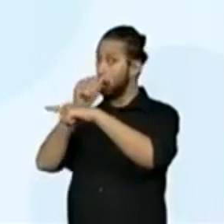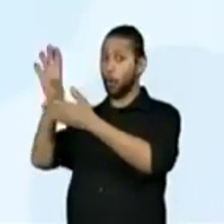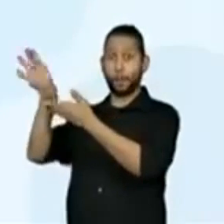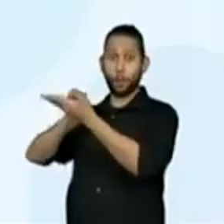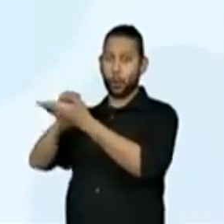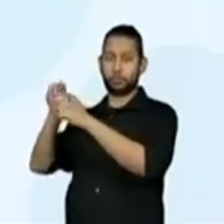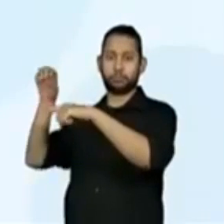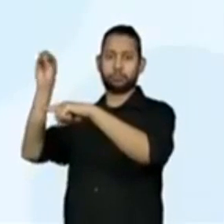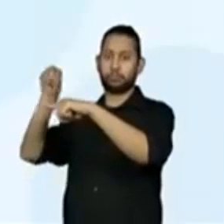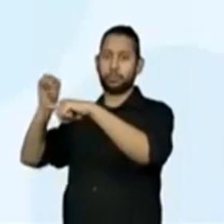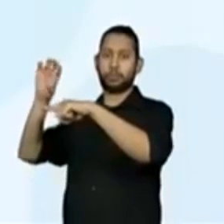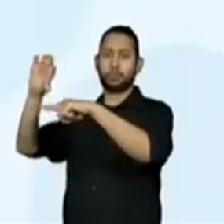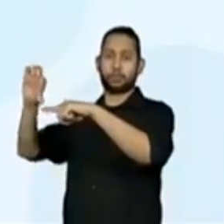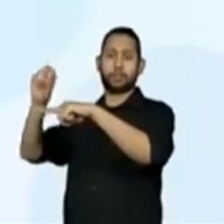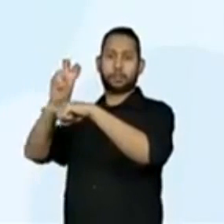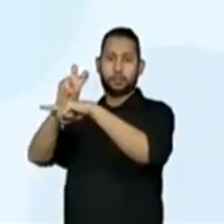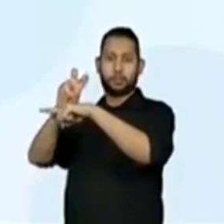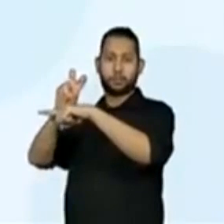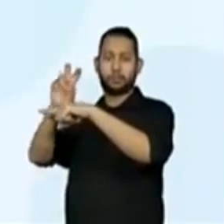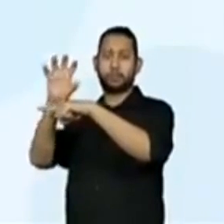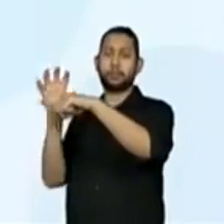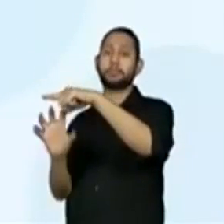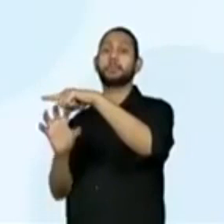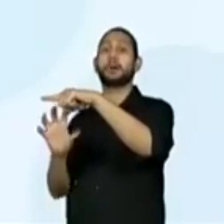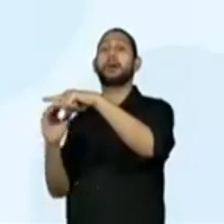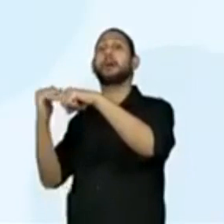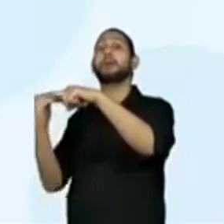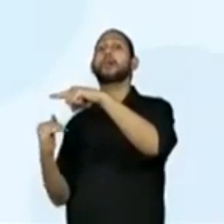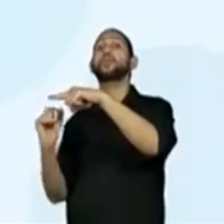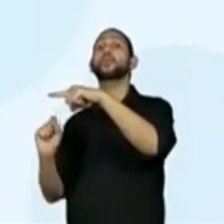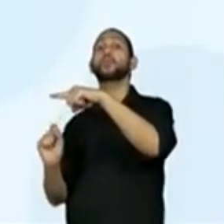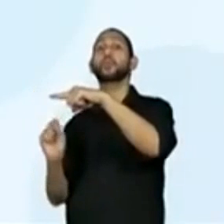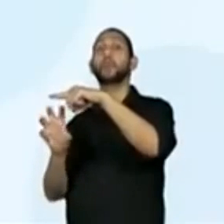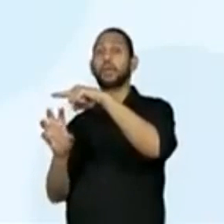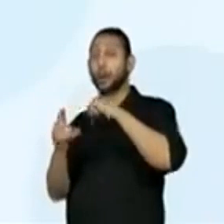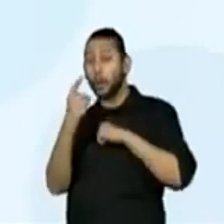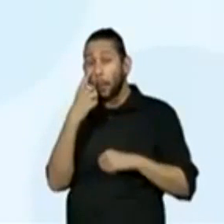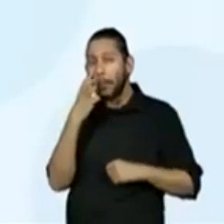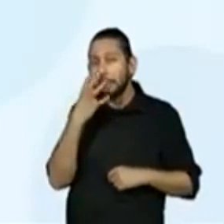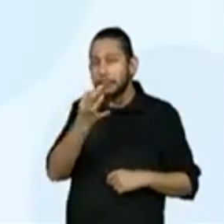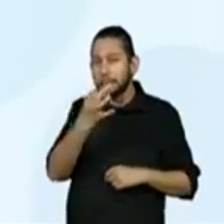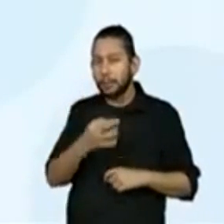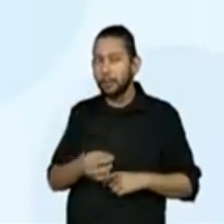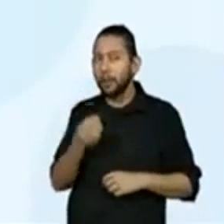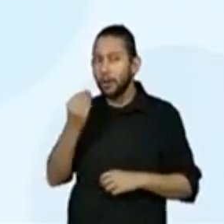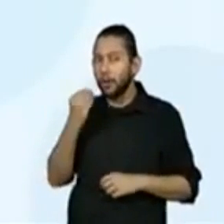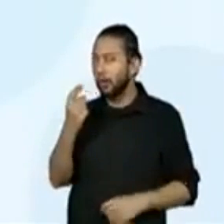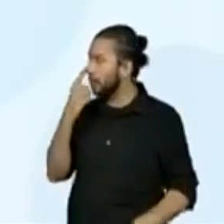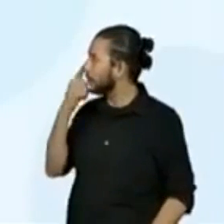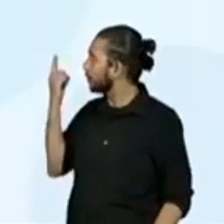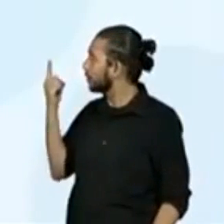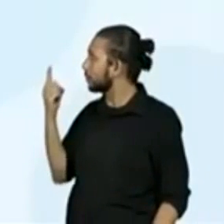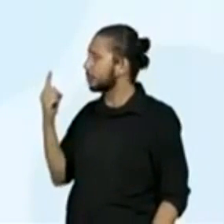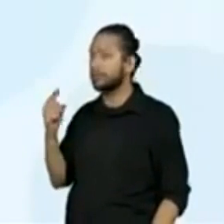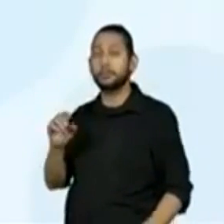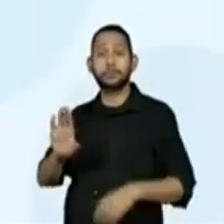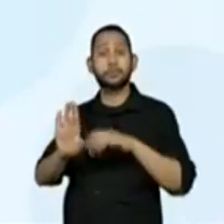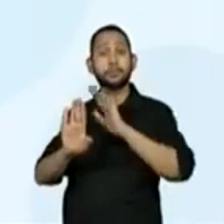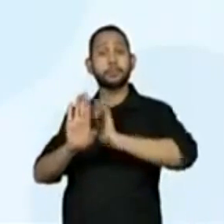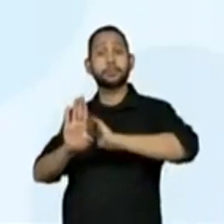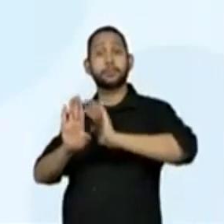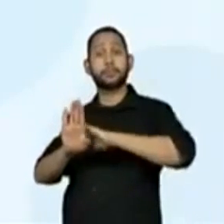que é a parte de cima da nossa fração, e a parte de baixo, presta bastante atenção como a gente está lendo, 95